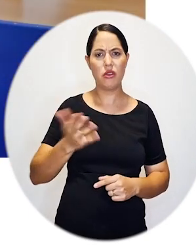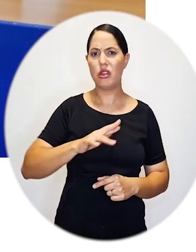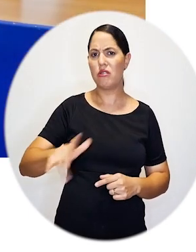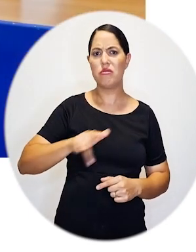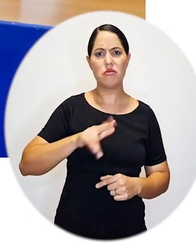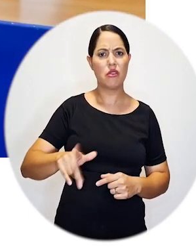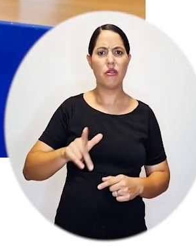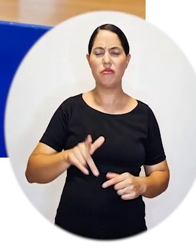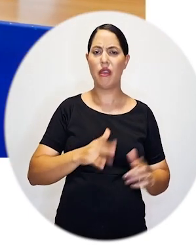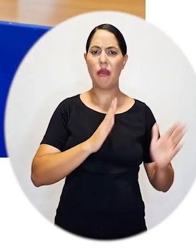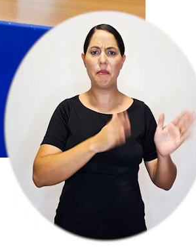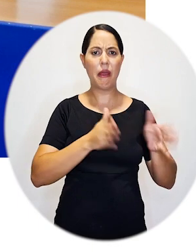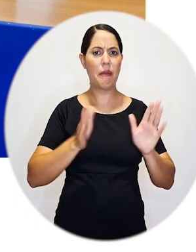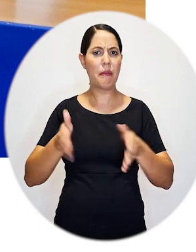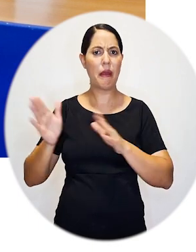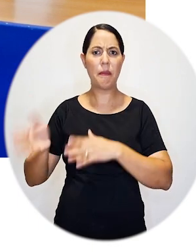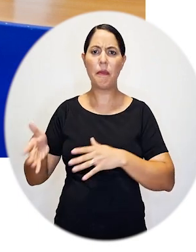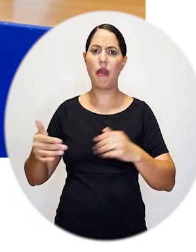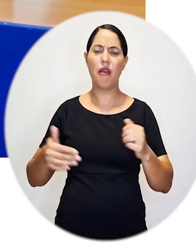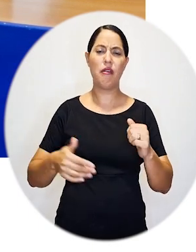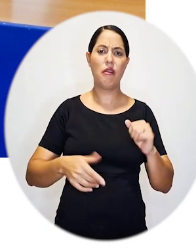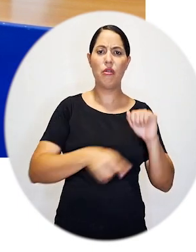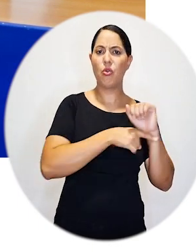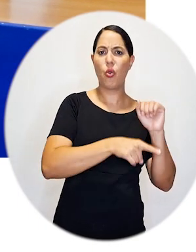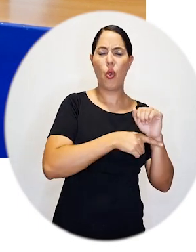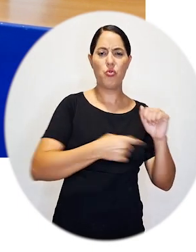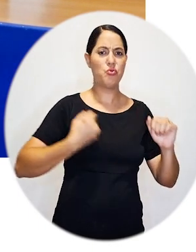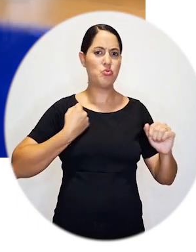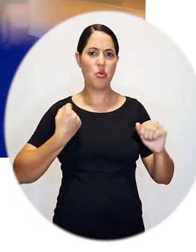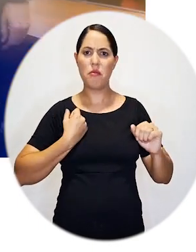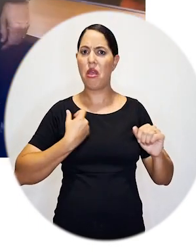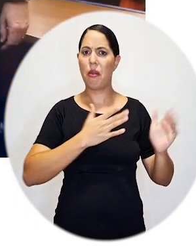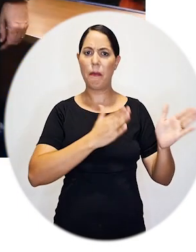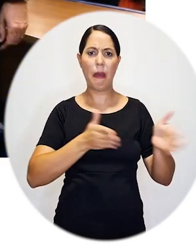Não há uma sequência lógica naquela sequência de números.